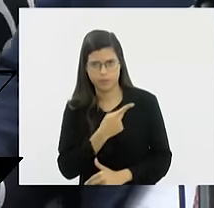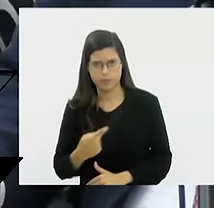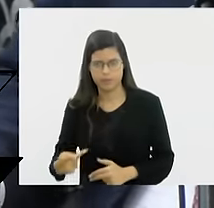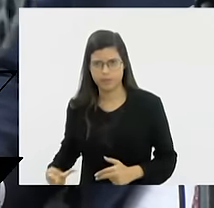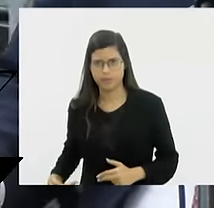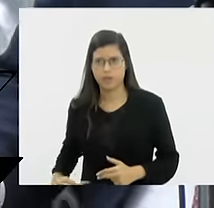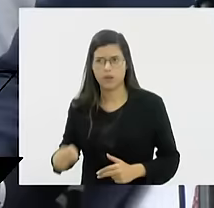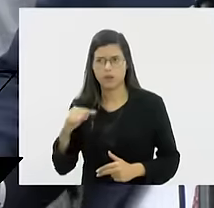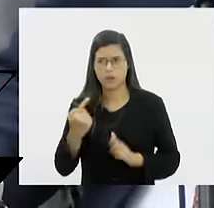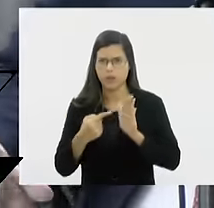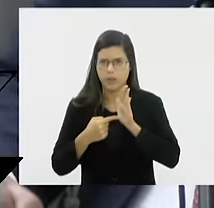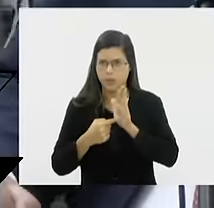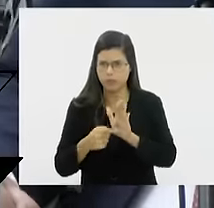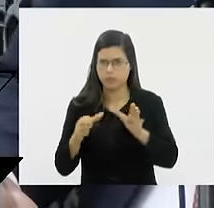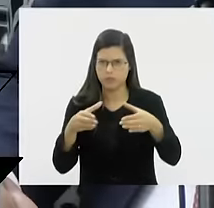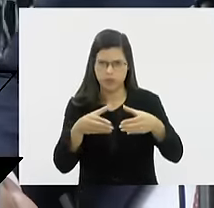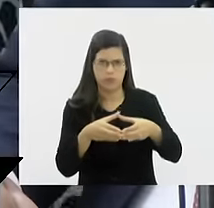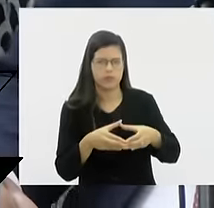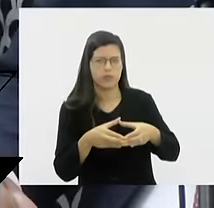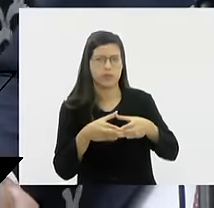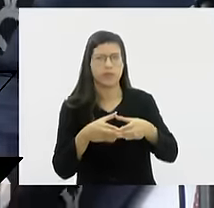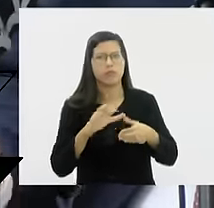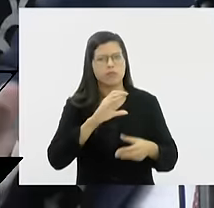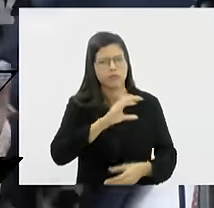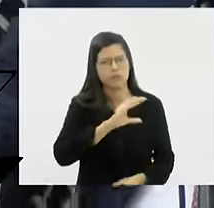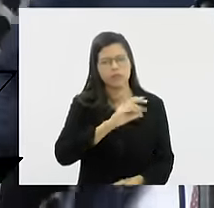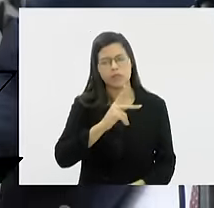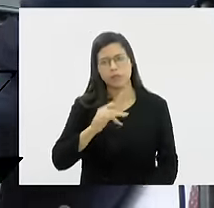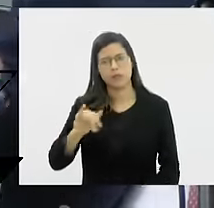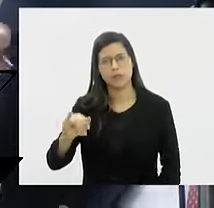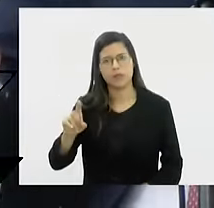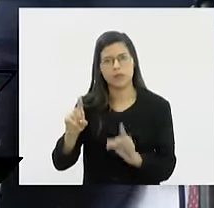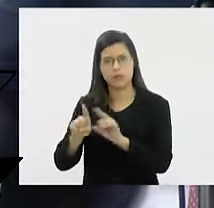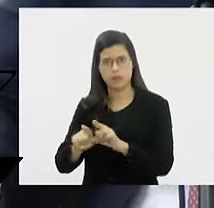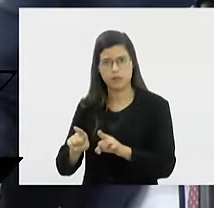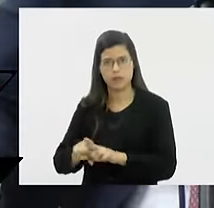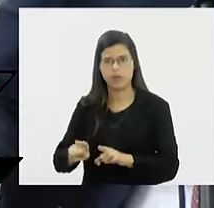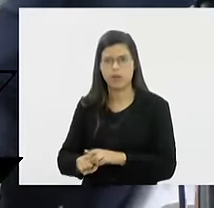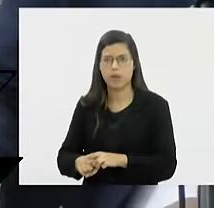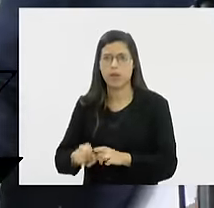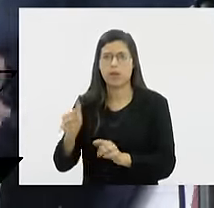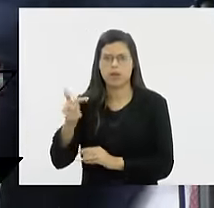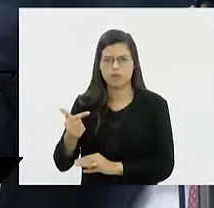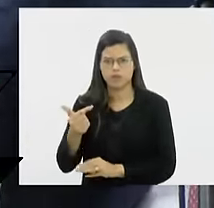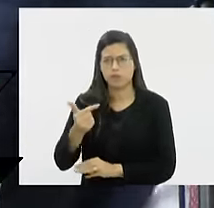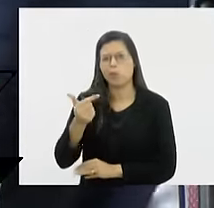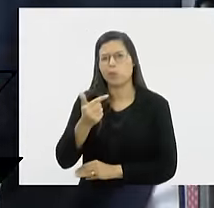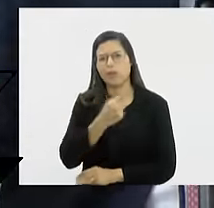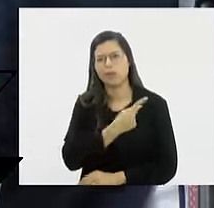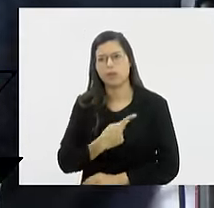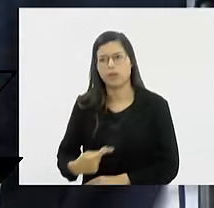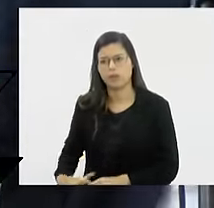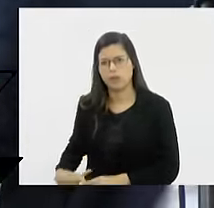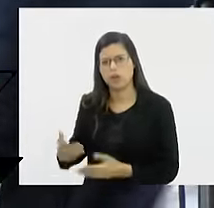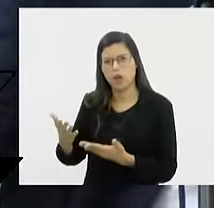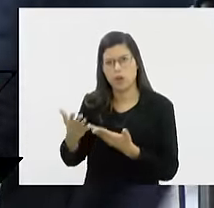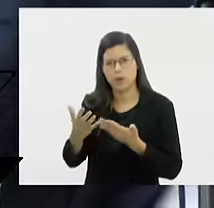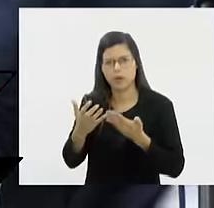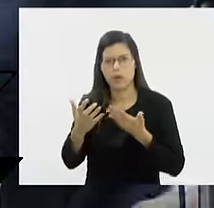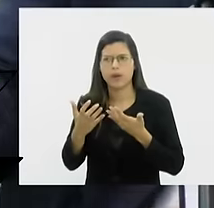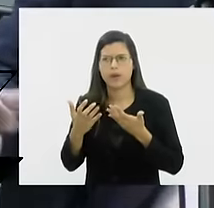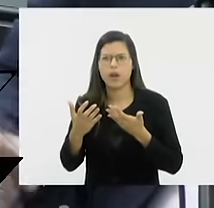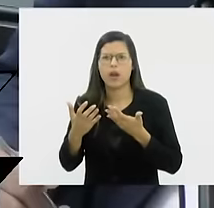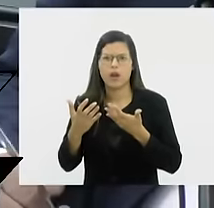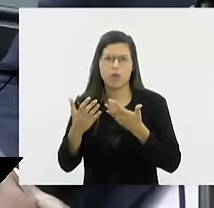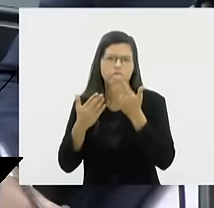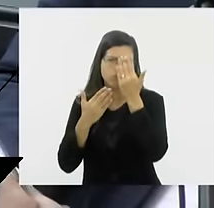apontamos na comissão e, enfim, na própria CPI, onde, inclusive, a vice-presidente, e eu quero aqui louvar a figura